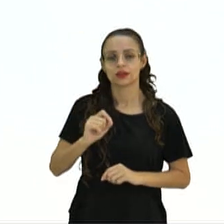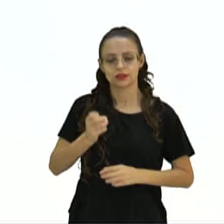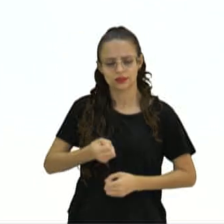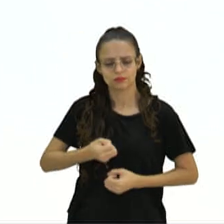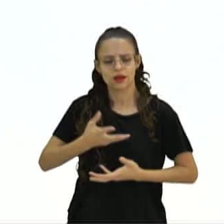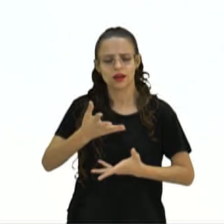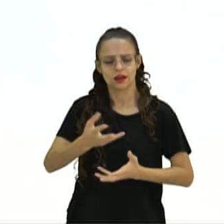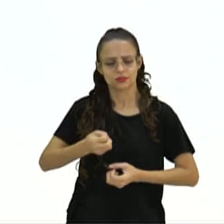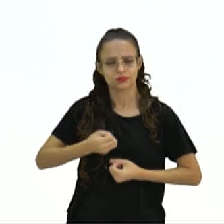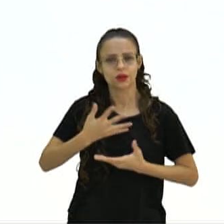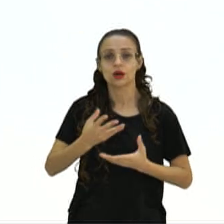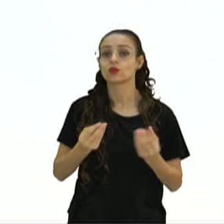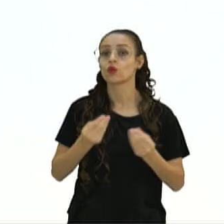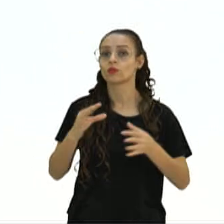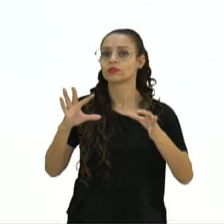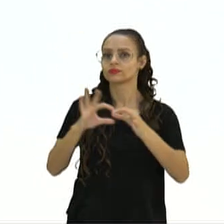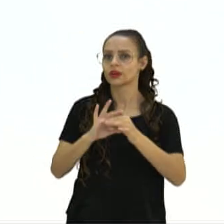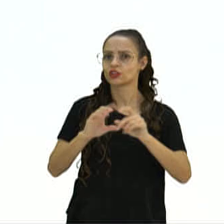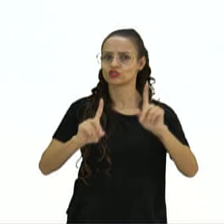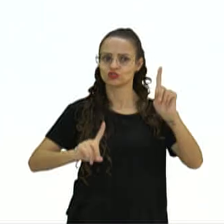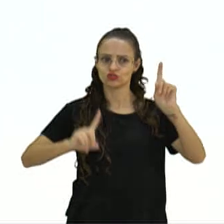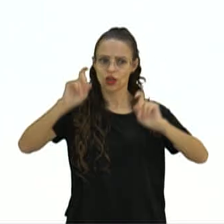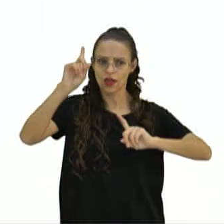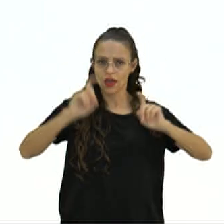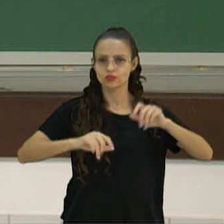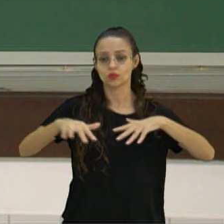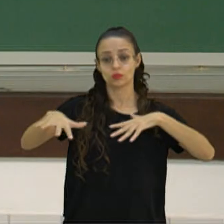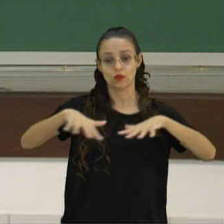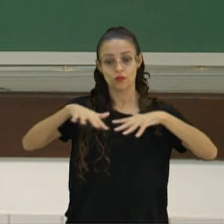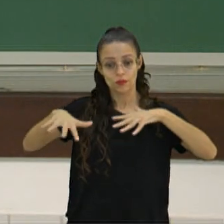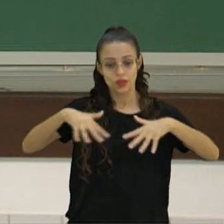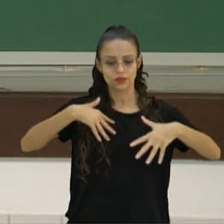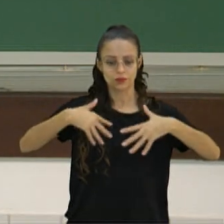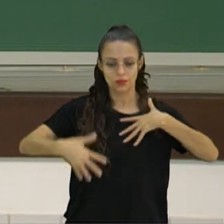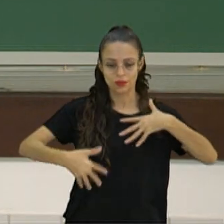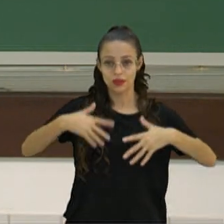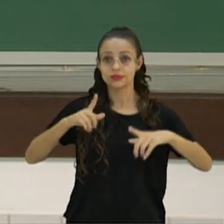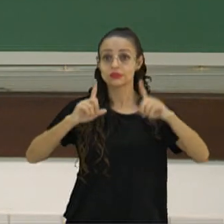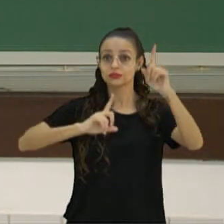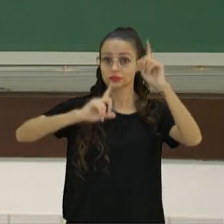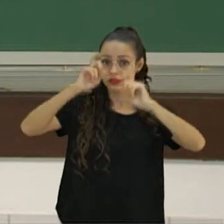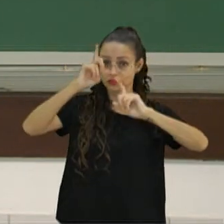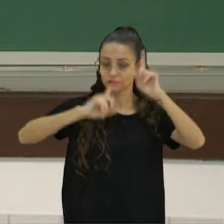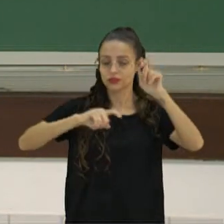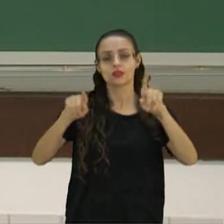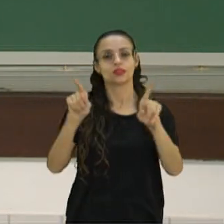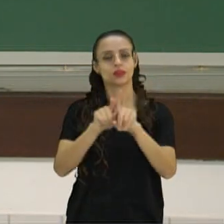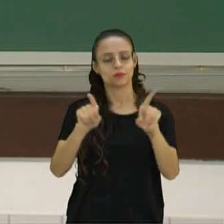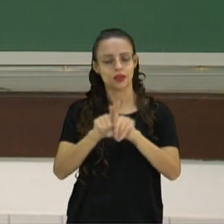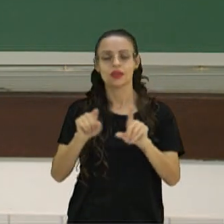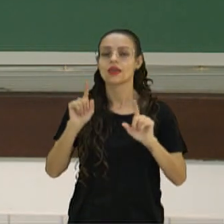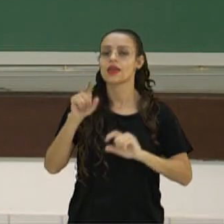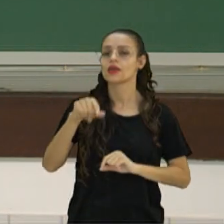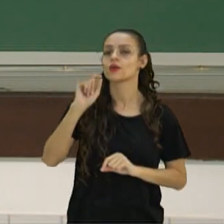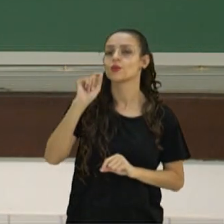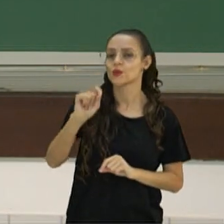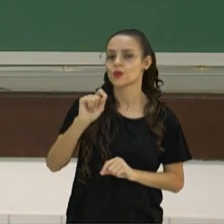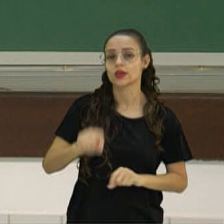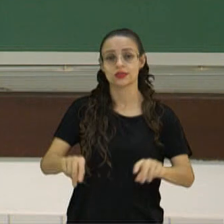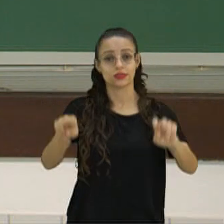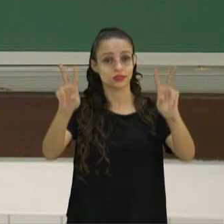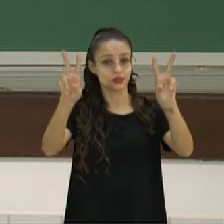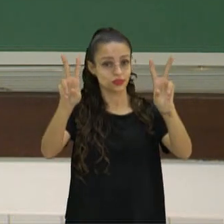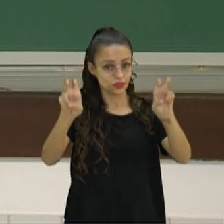expressando, né, através de gestos, através de movimentos corporais, através de expressões faciais, né? Tudo isso daí se dá dentro da